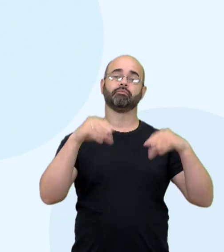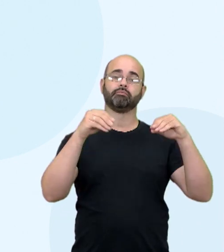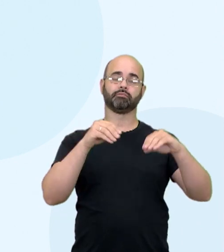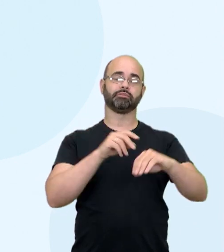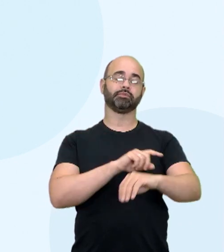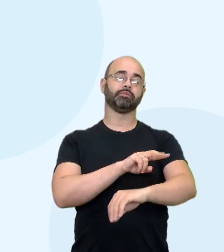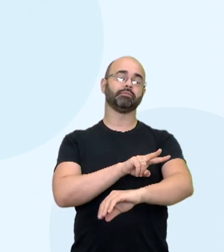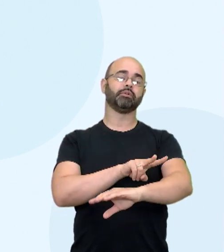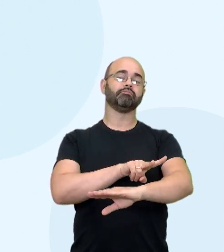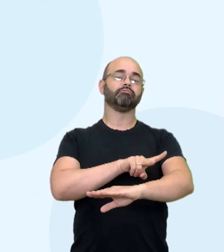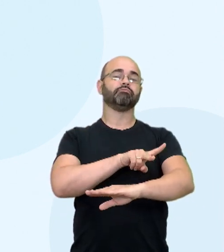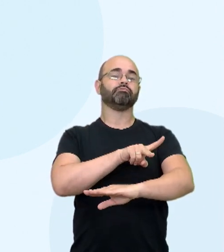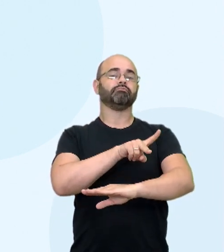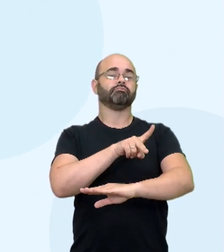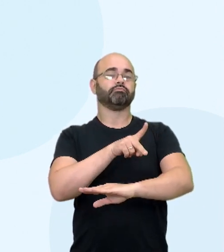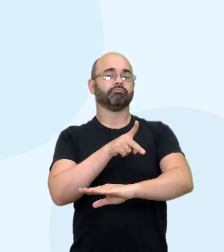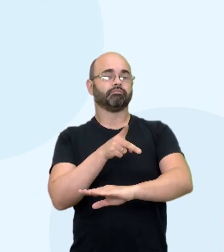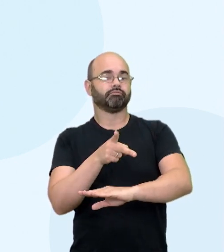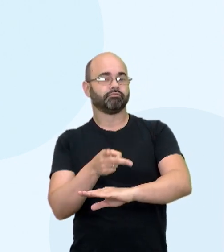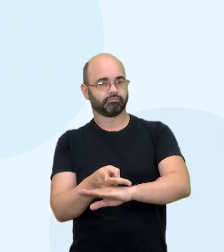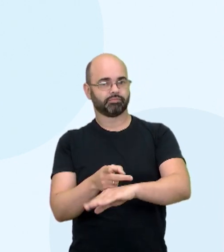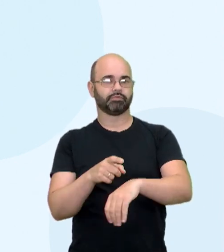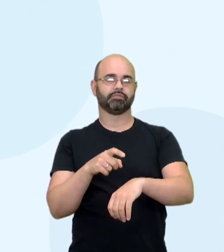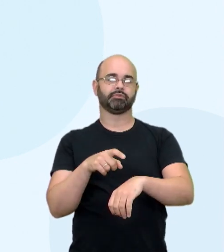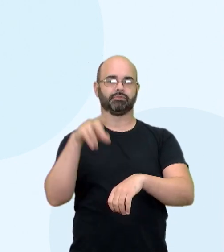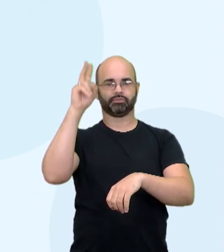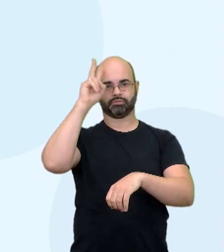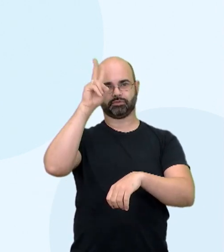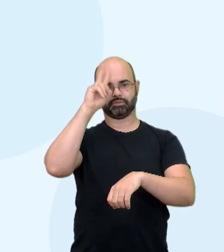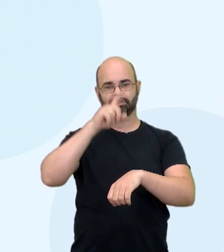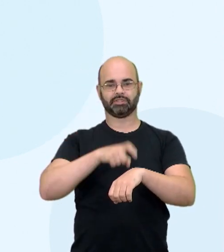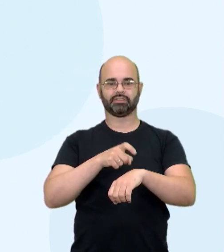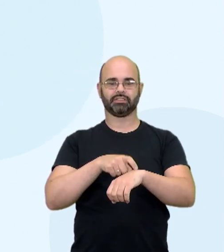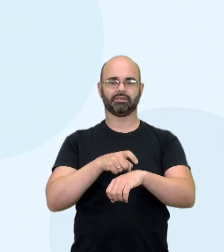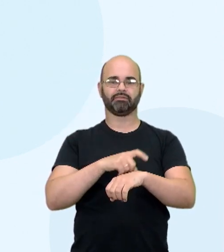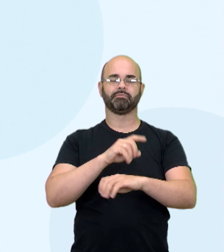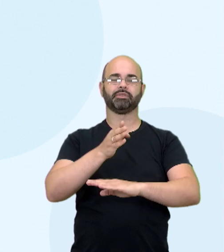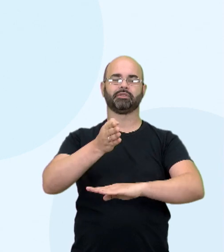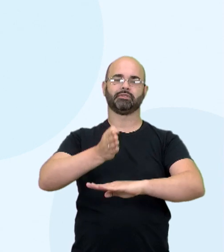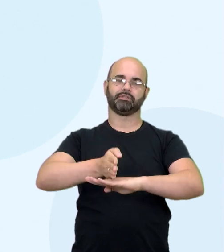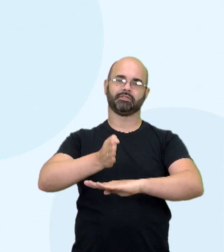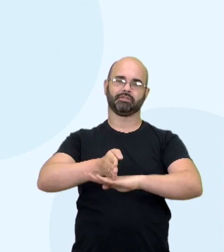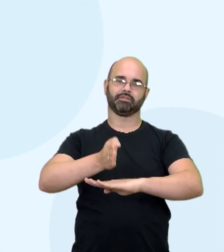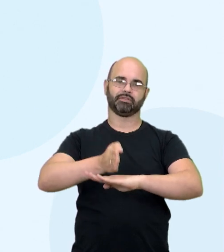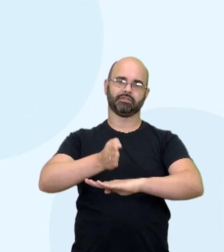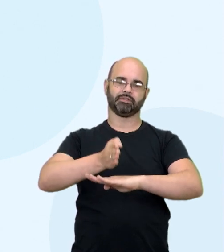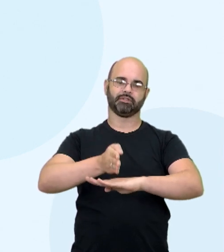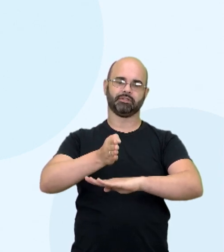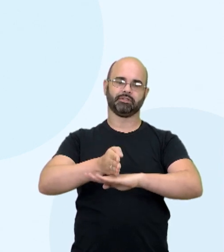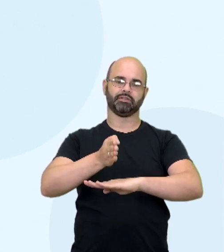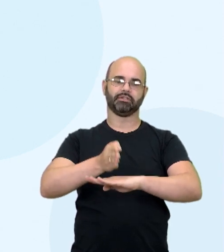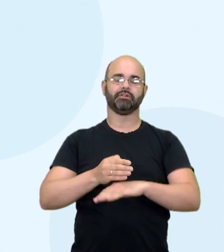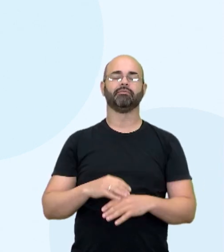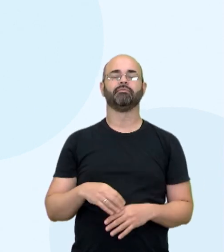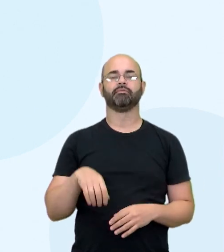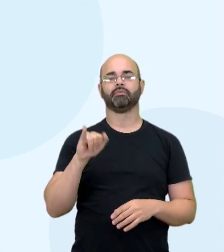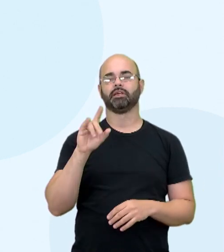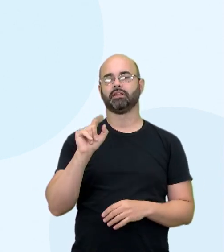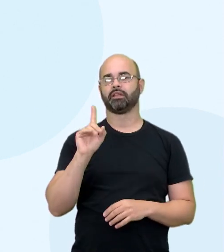transição para um outro período histórico que se convencionou chamar de Idade Moderna. A Idade Moderna também